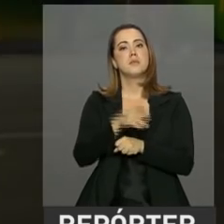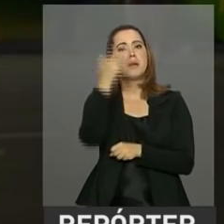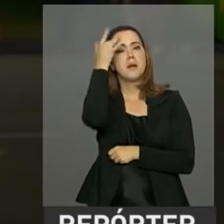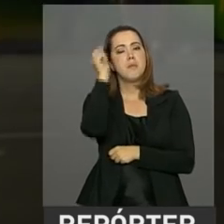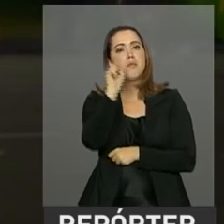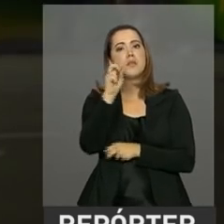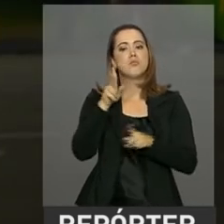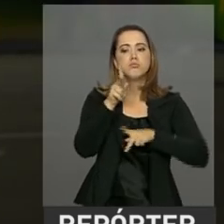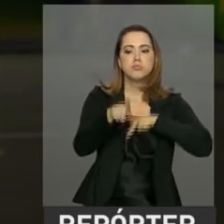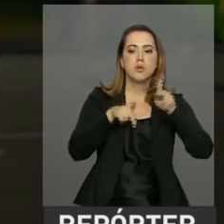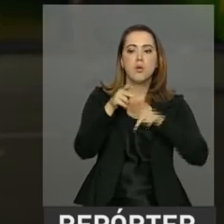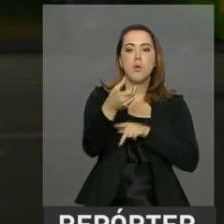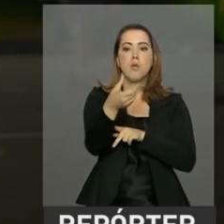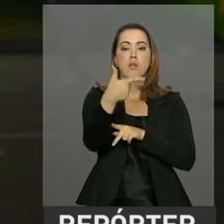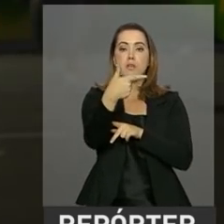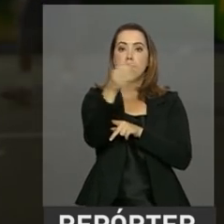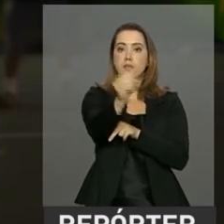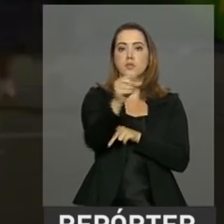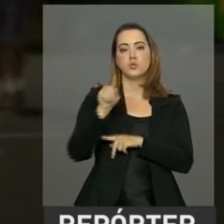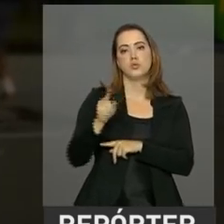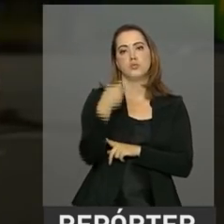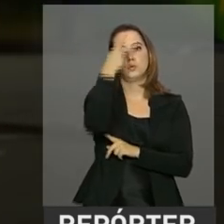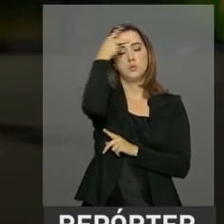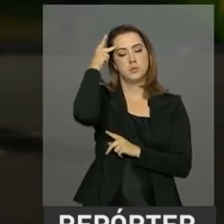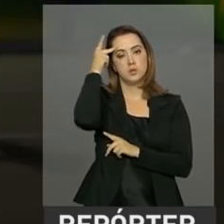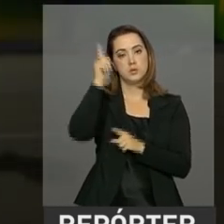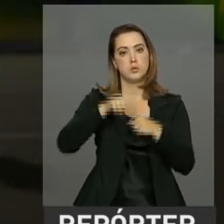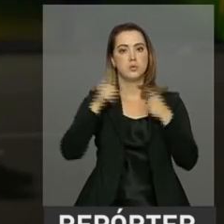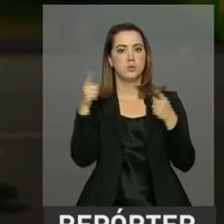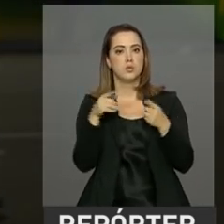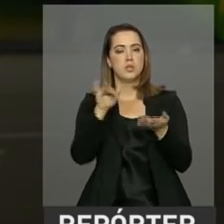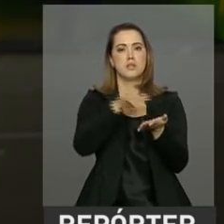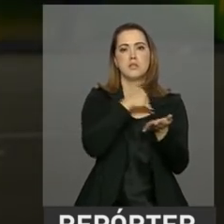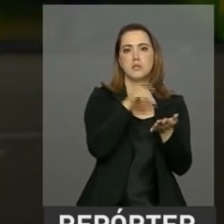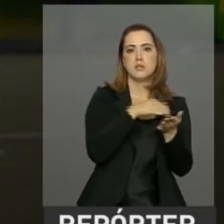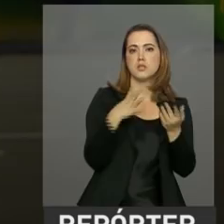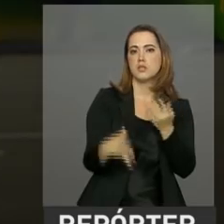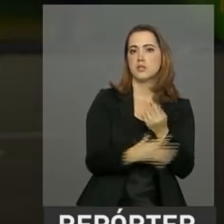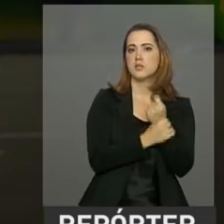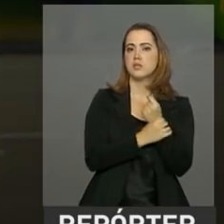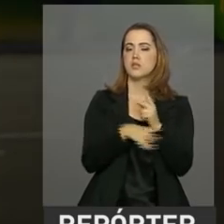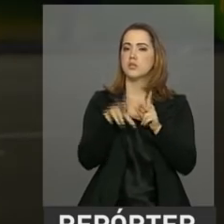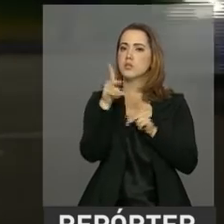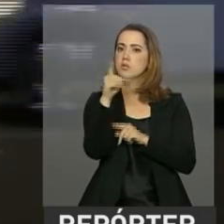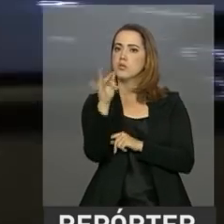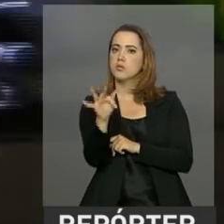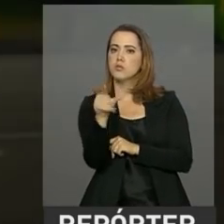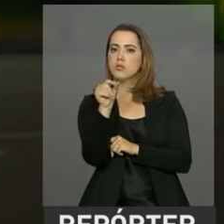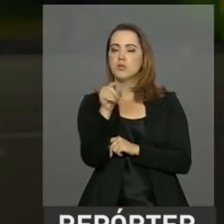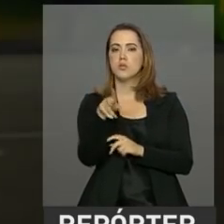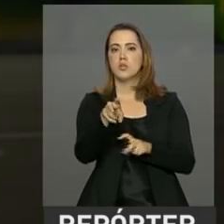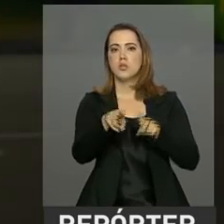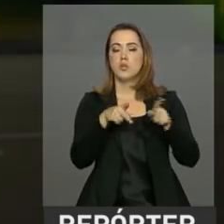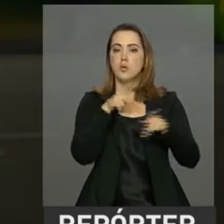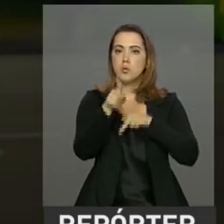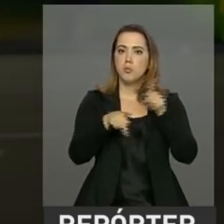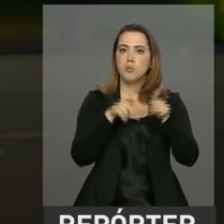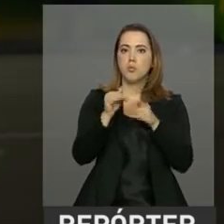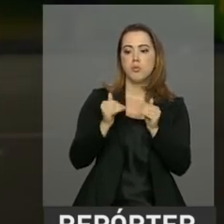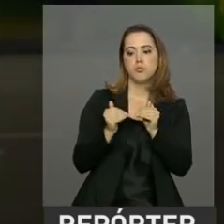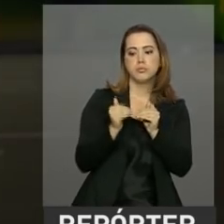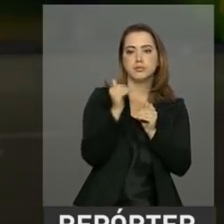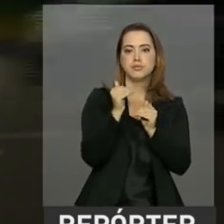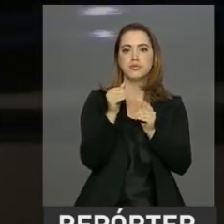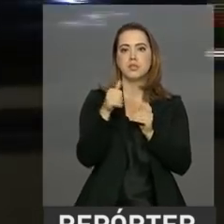da Defesa, é de 20 mil pessoas. Já segundo a Secretaria de Segurança Pública do Distrito Federal, o público vai ser um